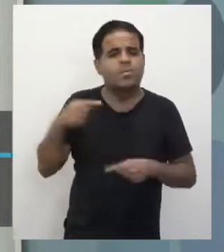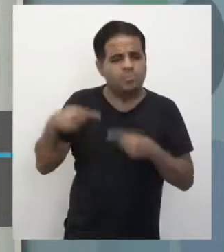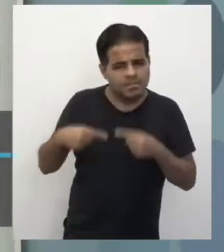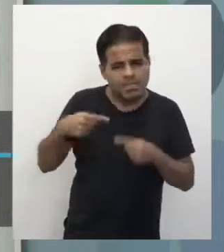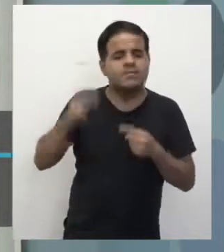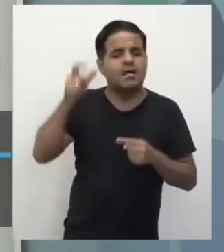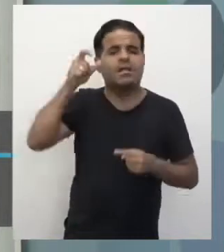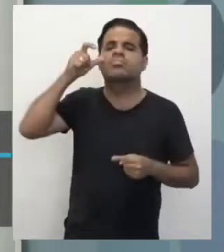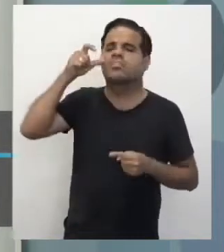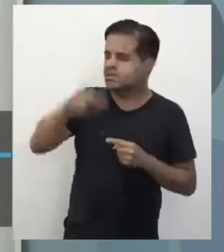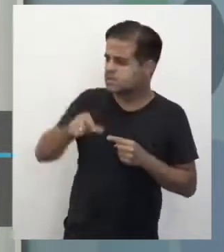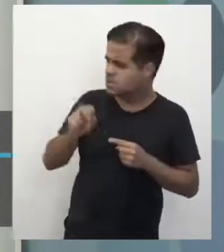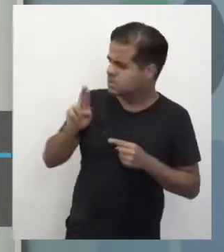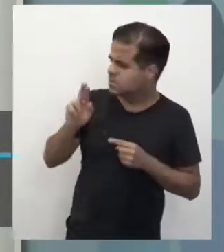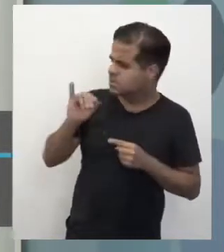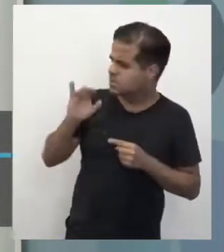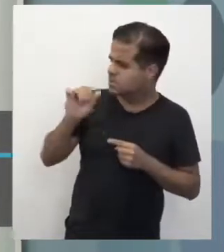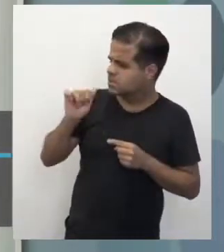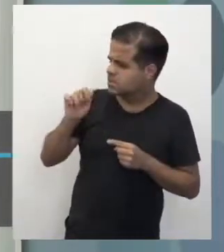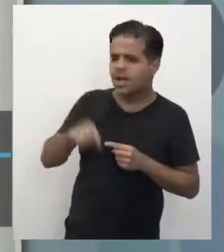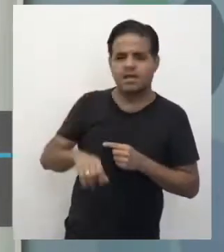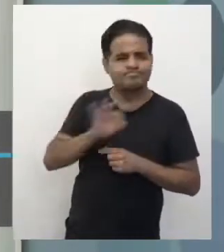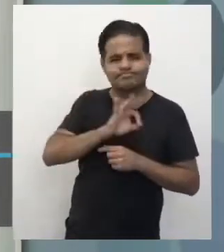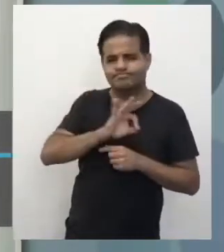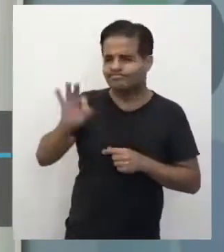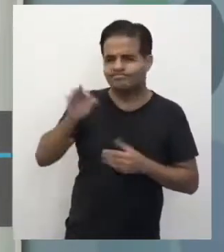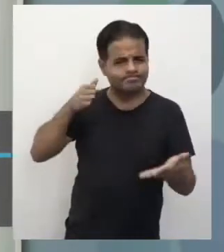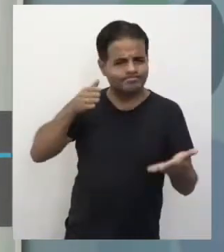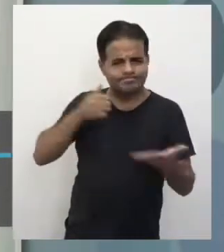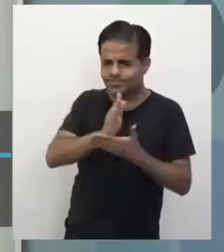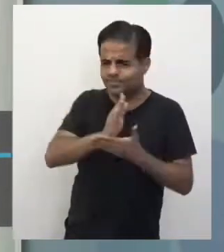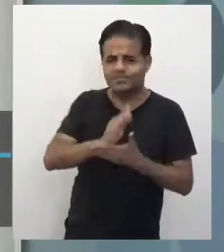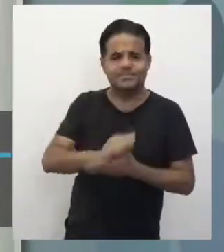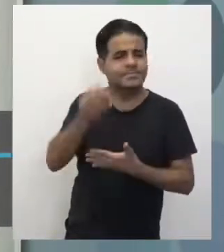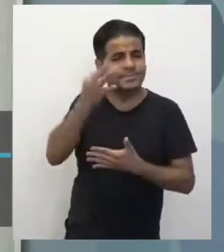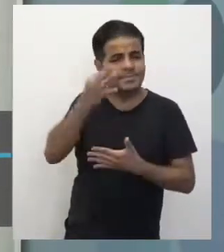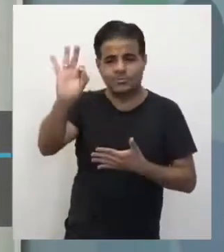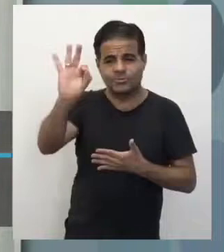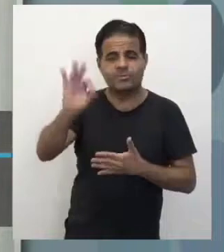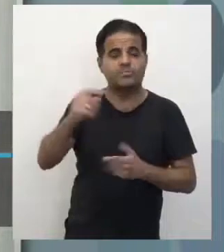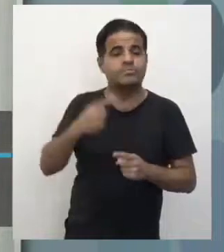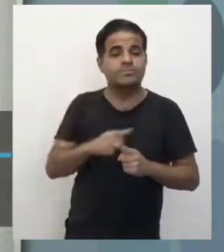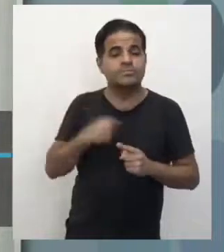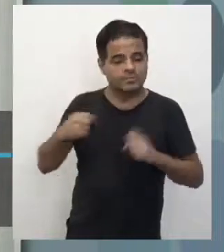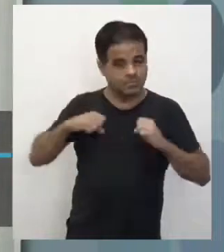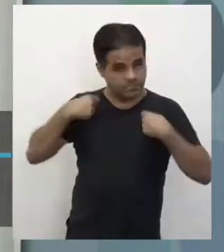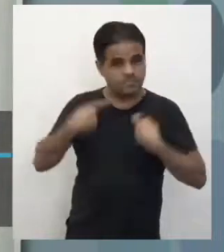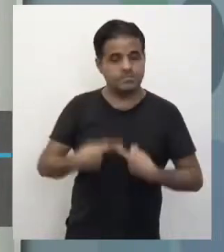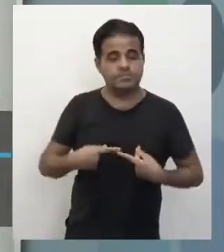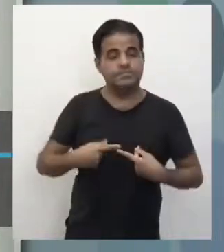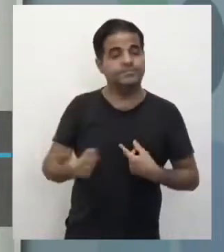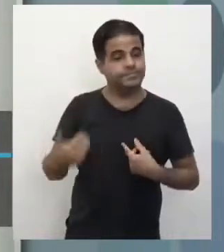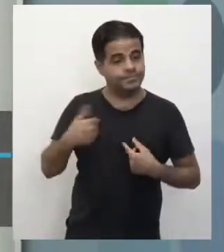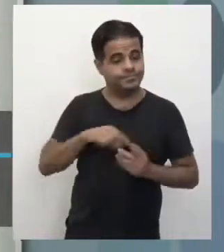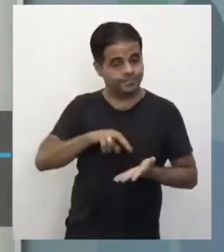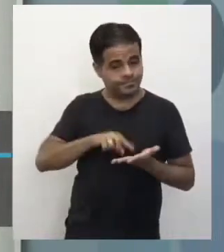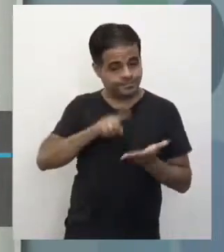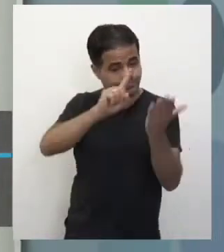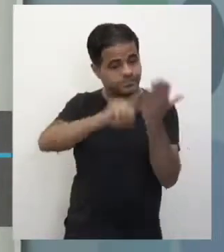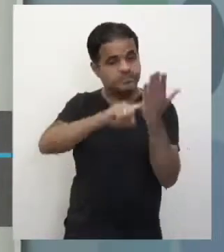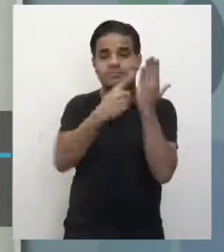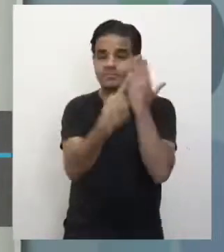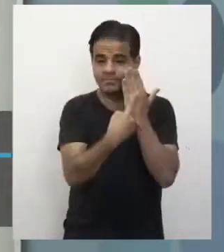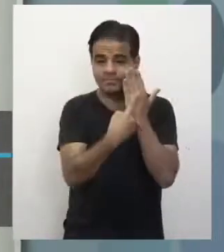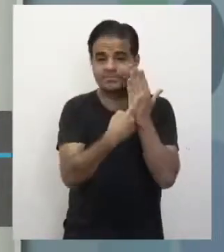muito interessante, e o Ricardo matou a charada, porque eu trouxe isso justamente porque nós, seres humanos, somos este barco. Né?